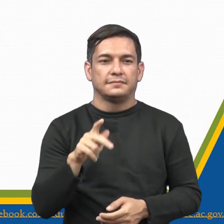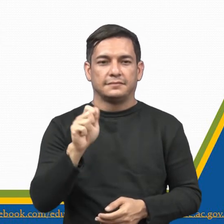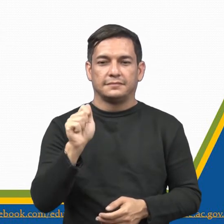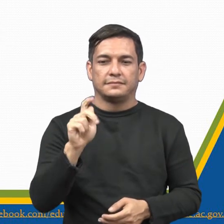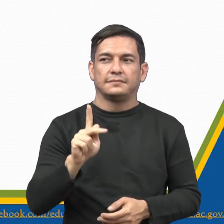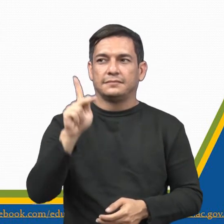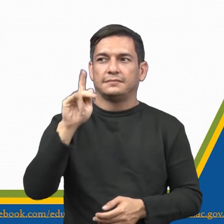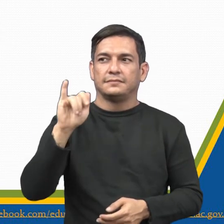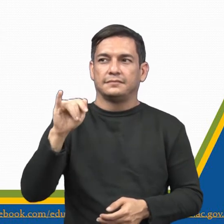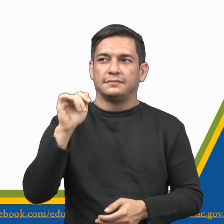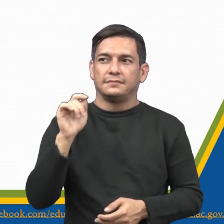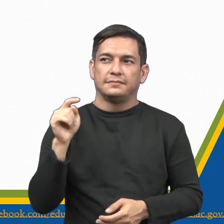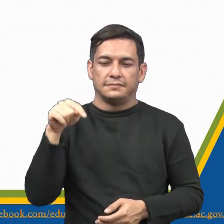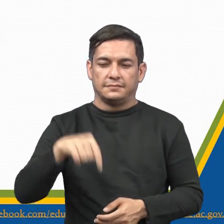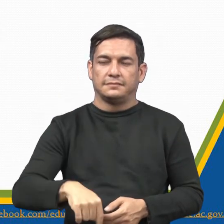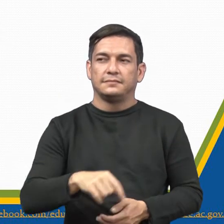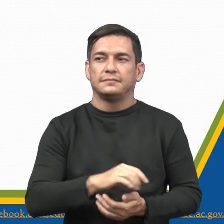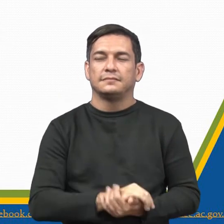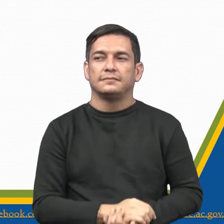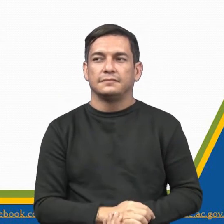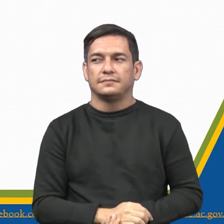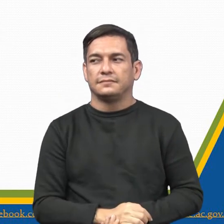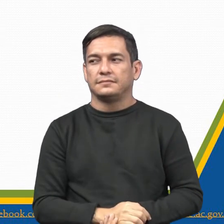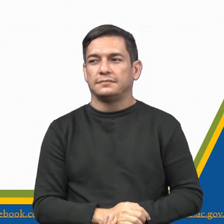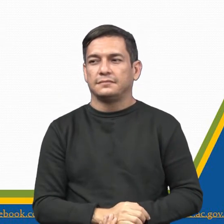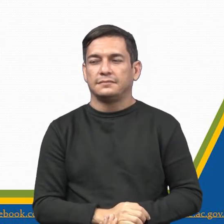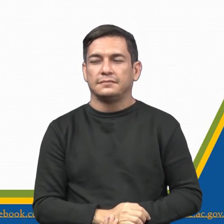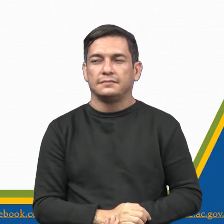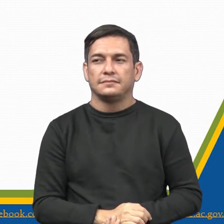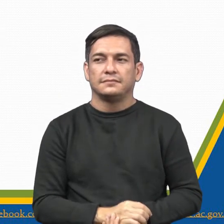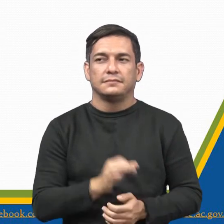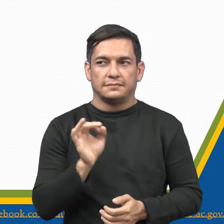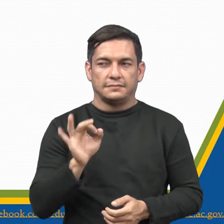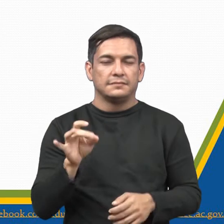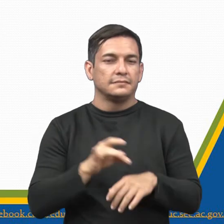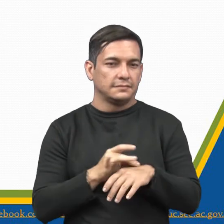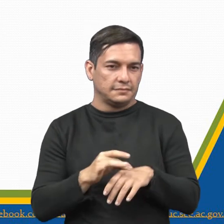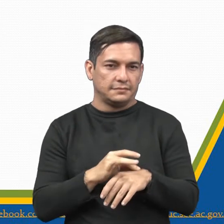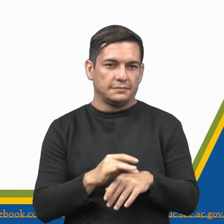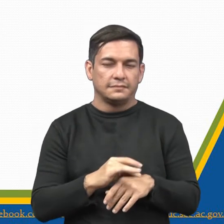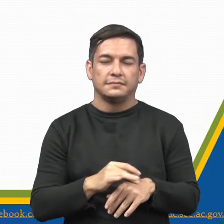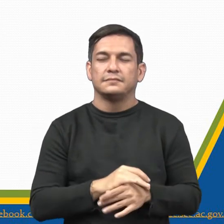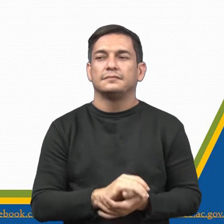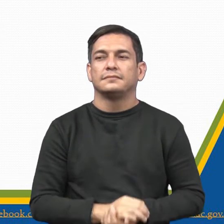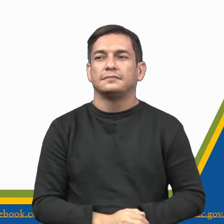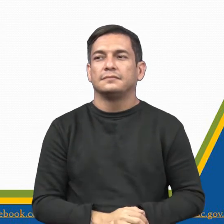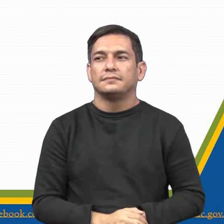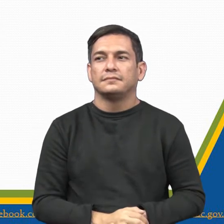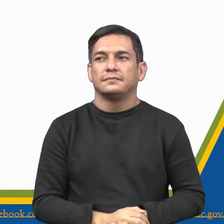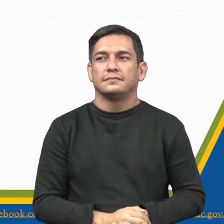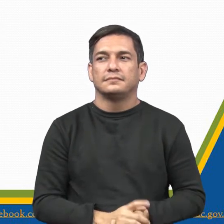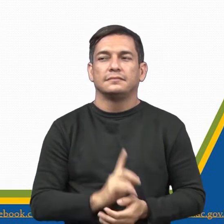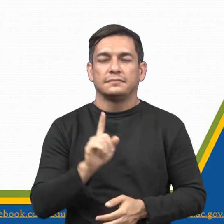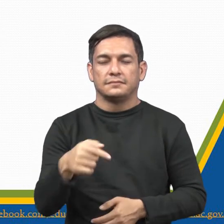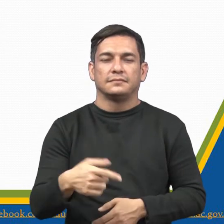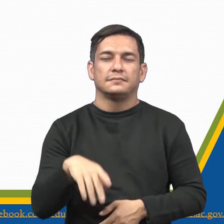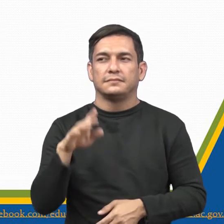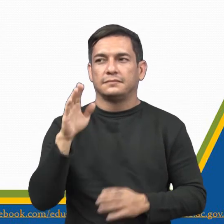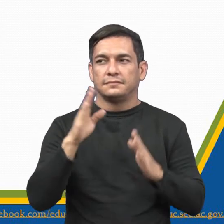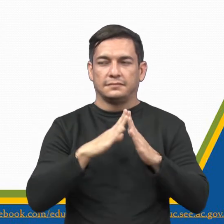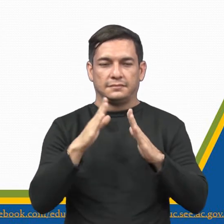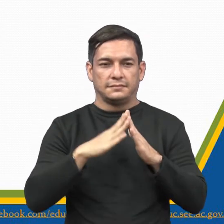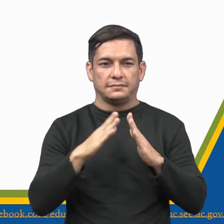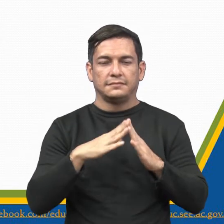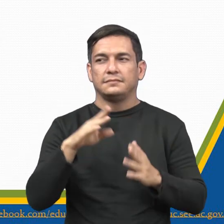que é errado escrever assim, o correto é aqui, da forma que tá aí de pretinho, tá? E o próximo, ó,